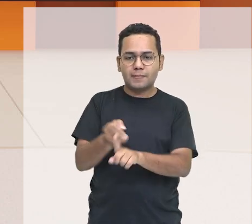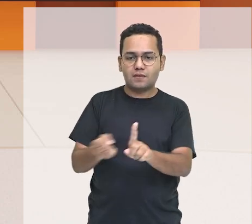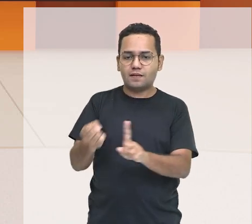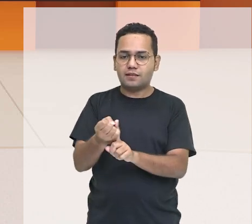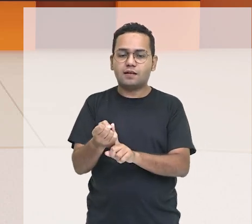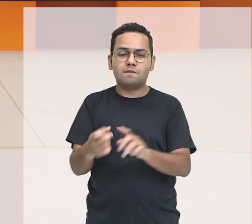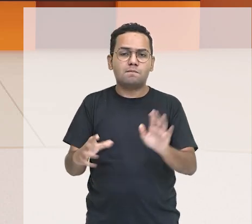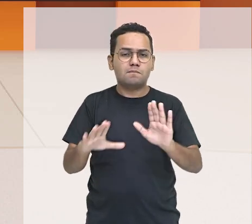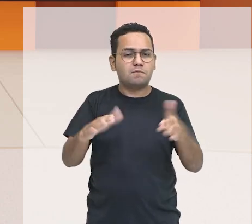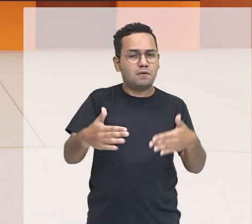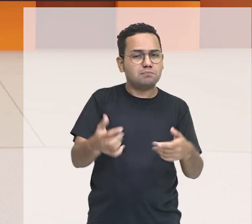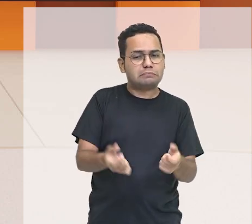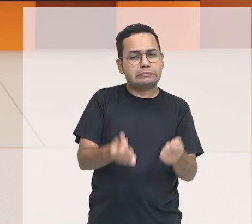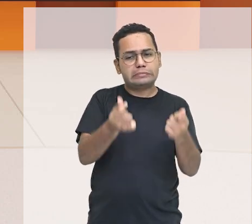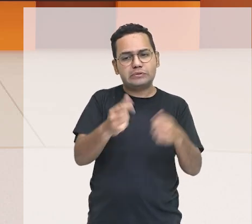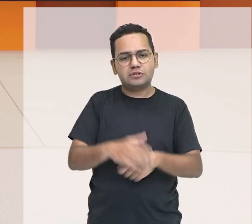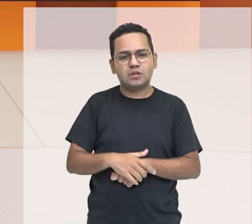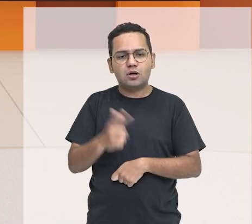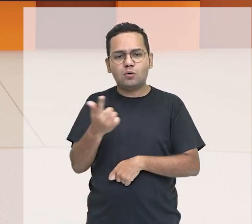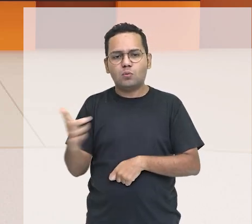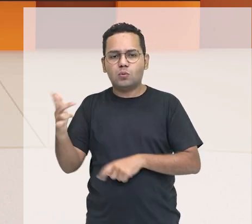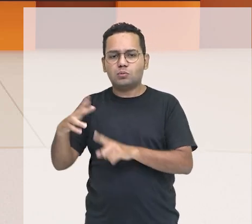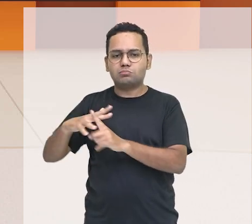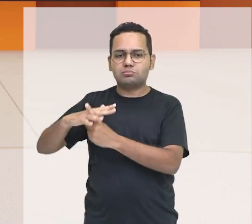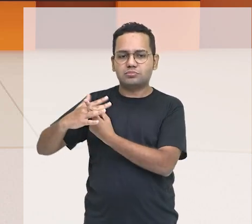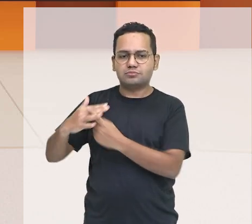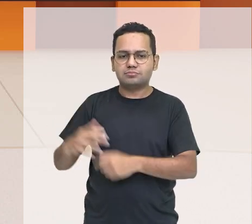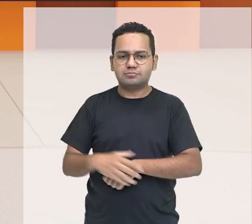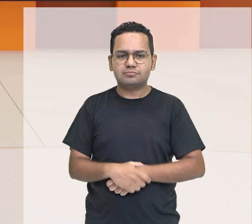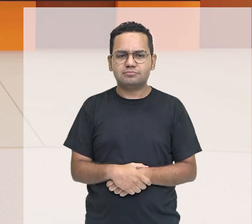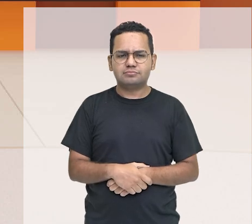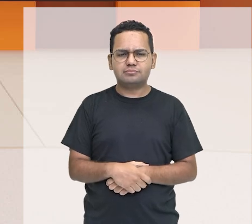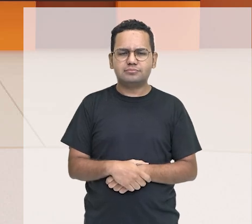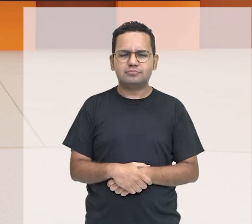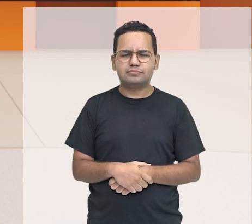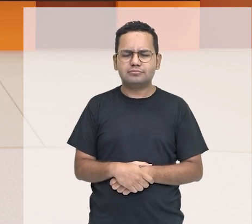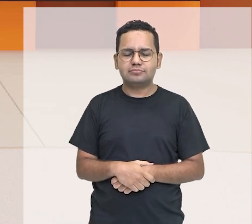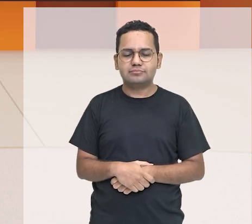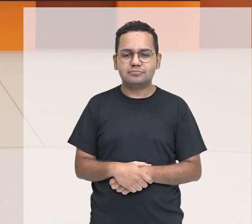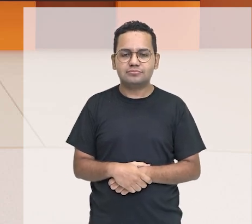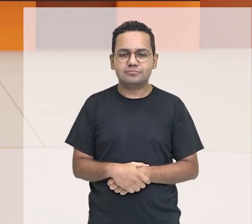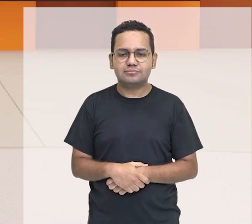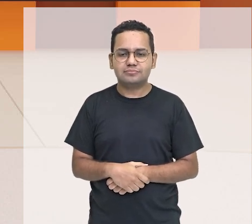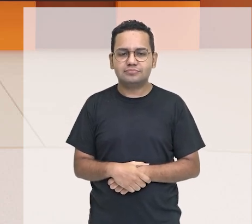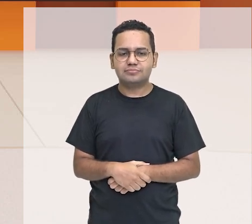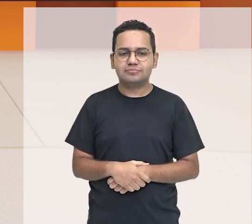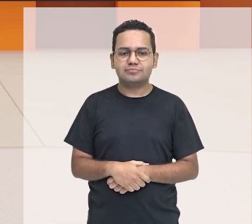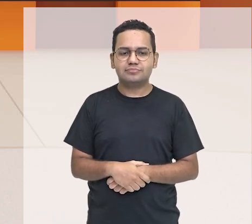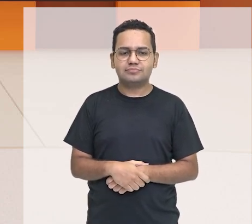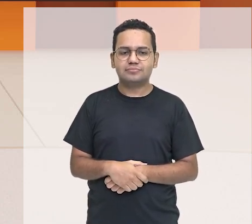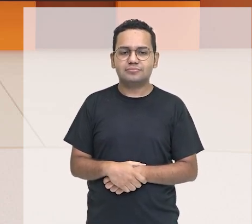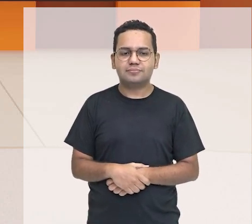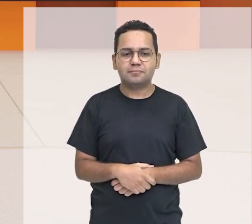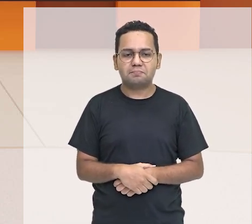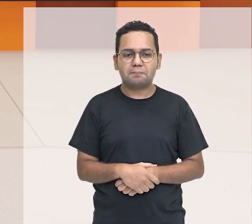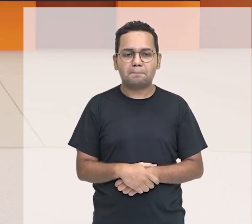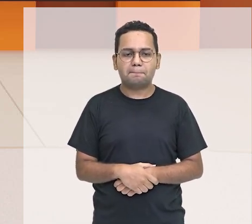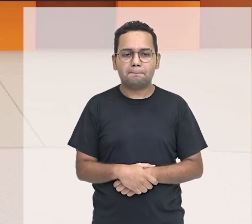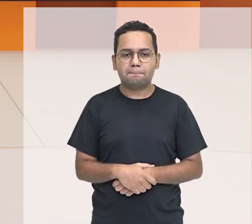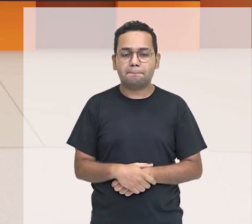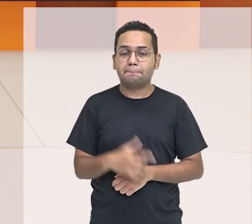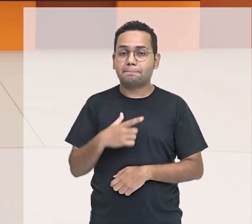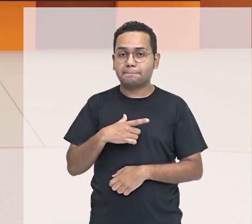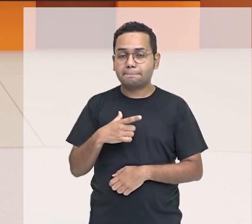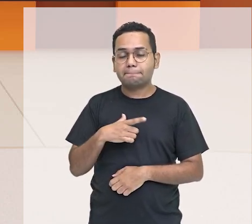sociedade capitalista, a sociedade socialista, né, onde se constitui, né, o poder